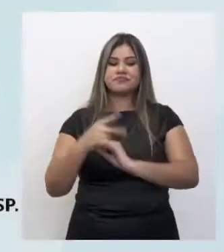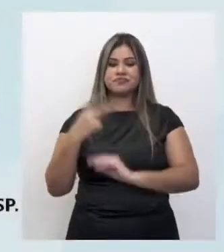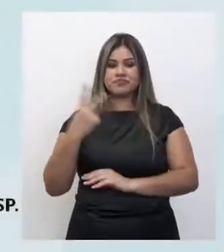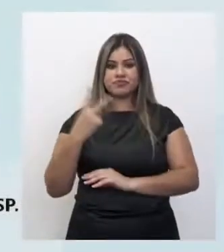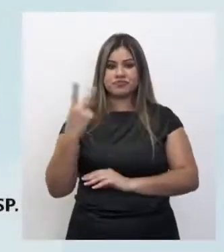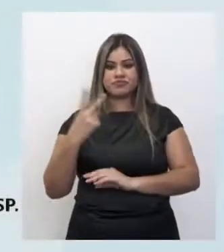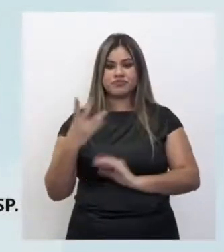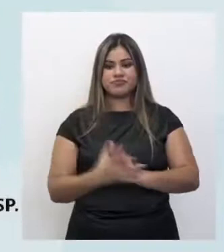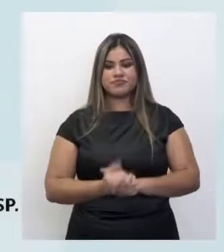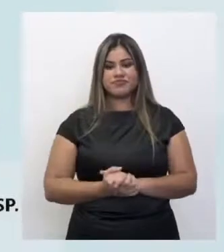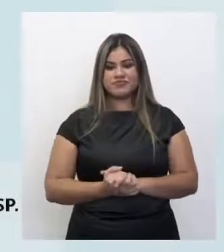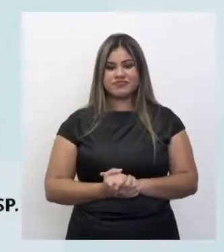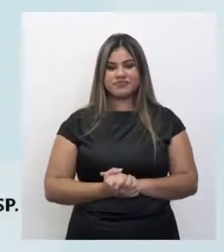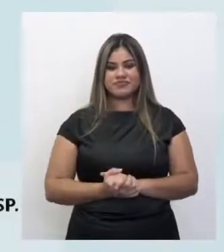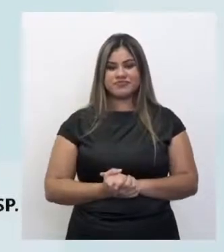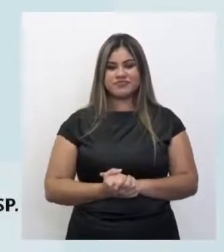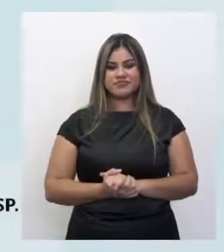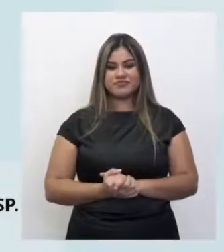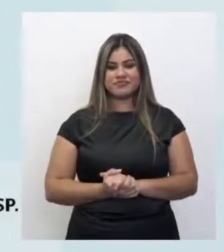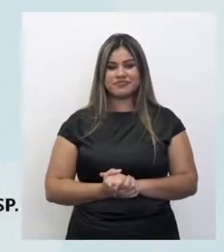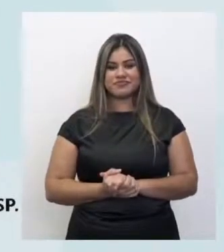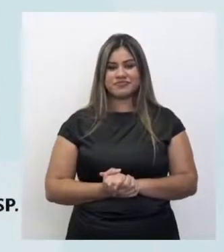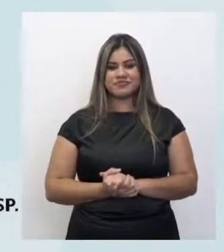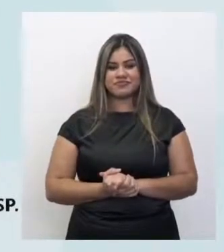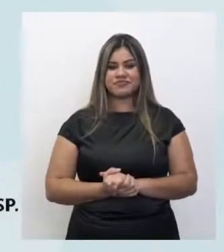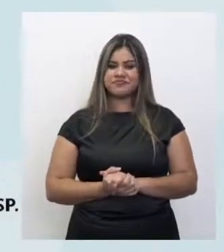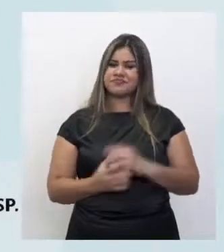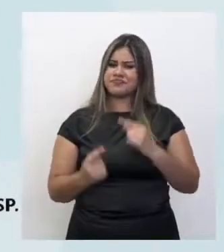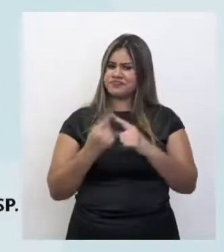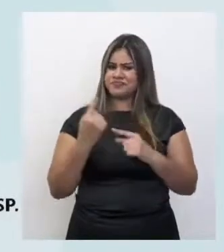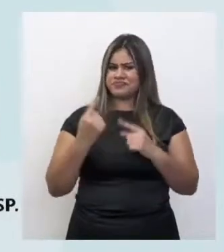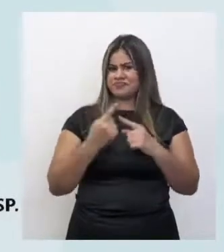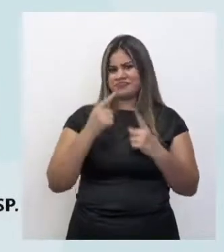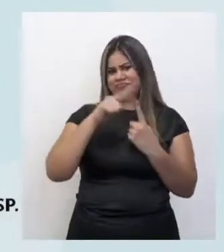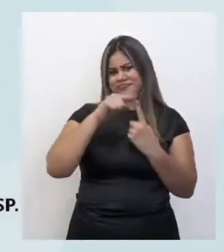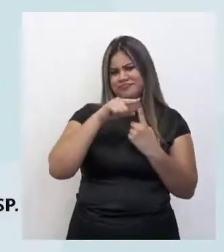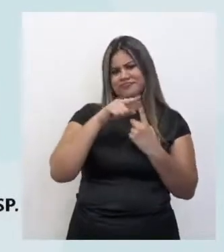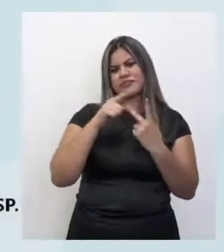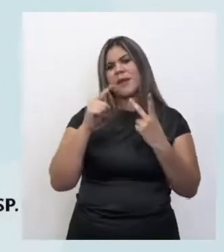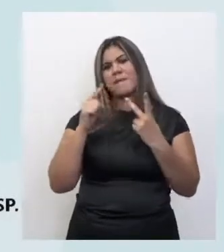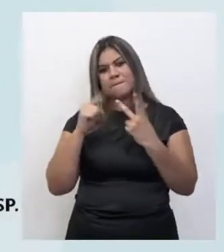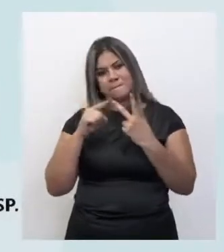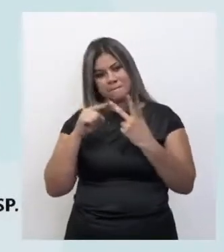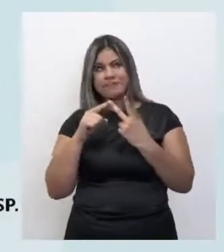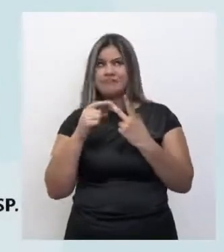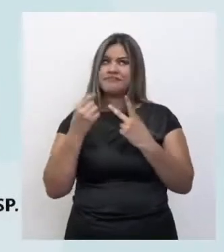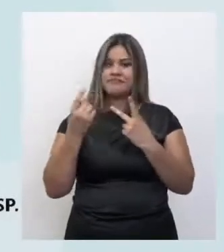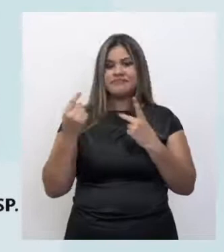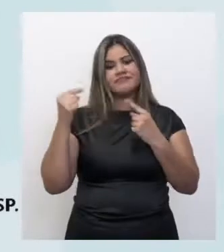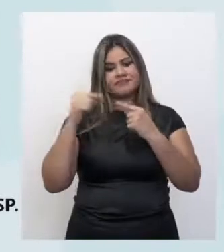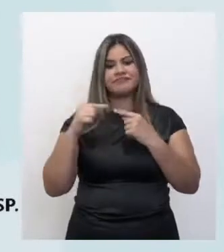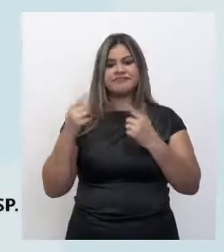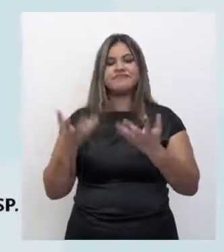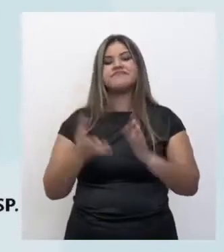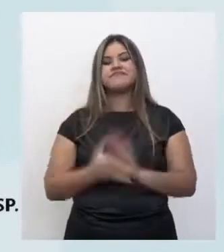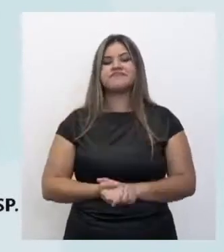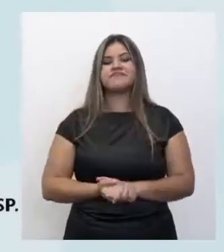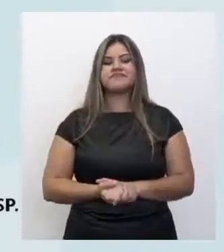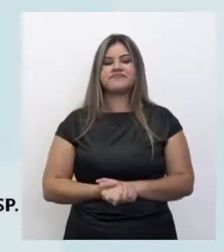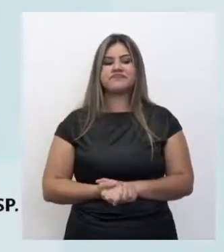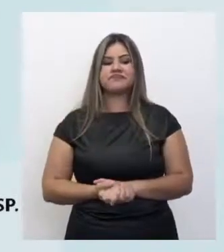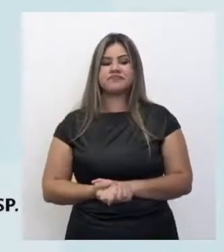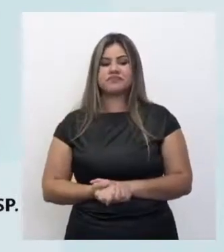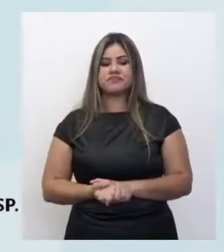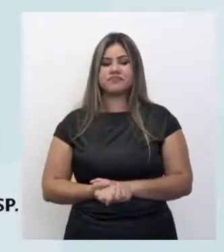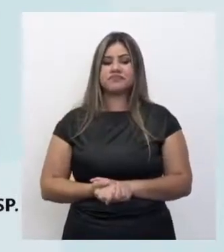mais uma perguntinha para vocês. Que não tem muito a ver com a primeira pergunta, mas vai levar a um ponto comum que é a aula de hoje.